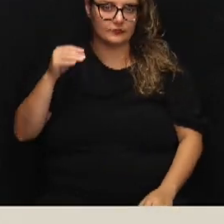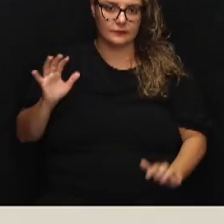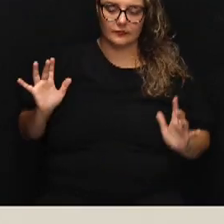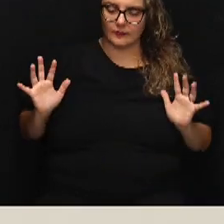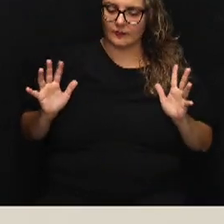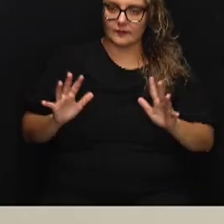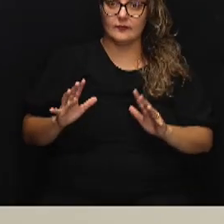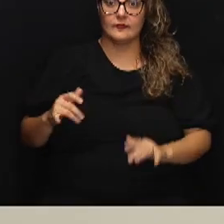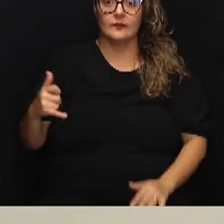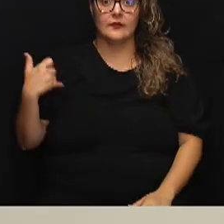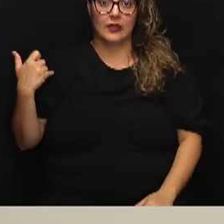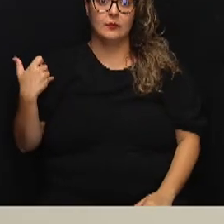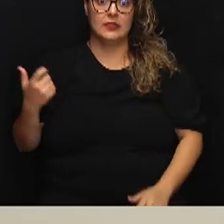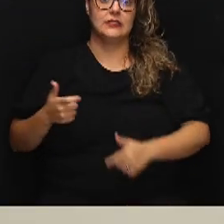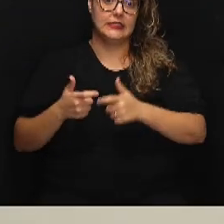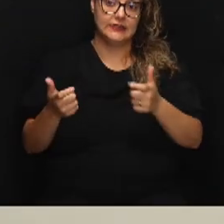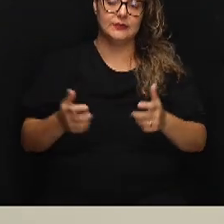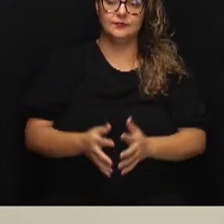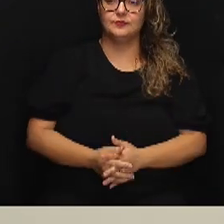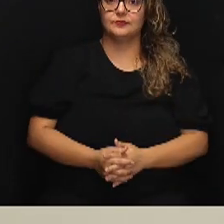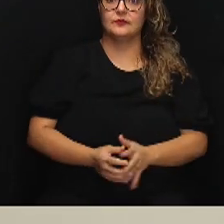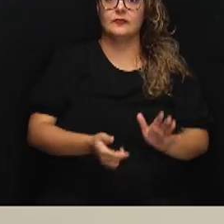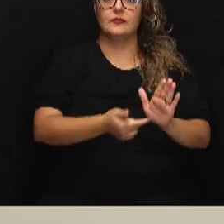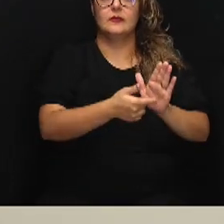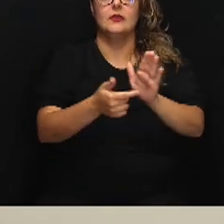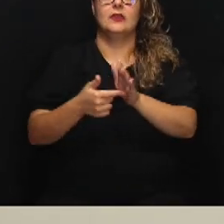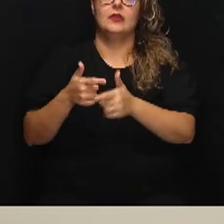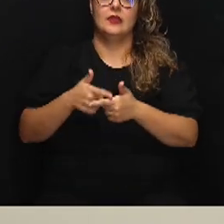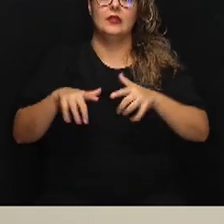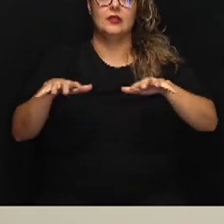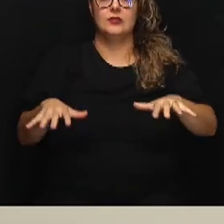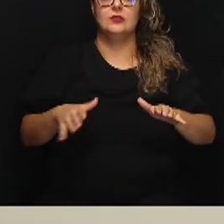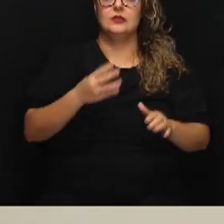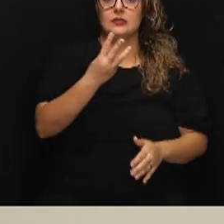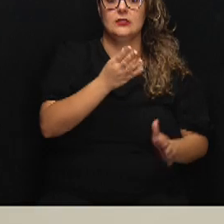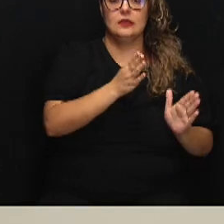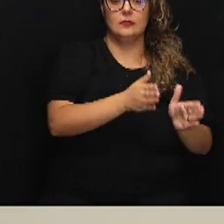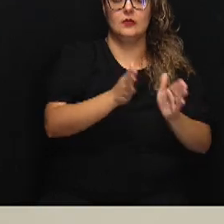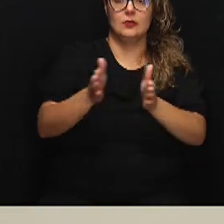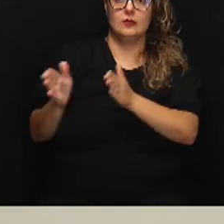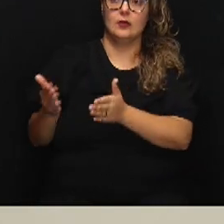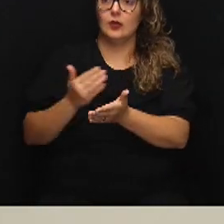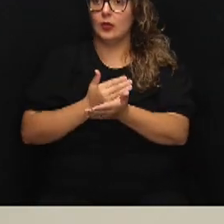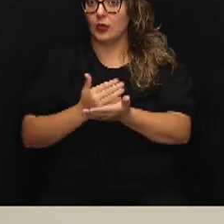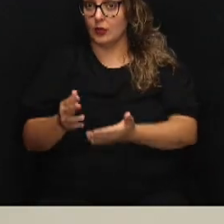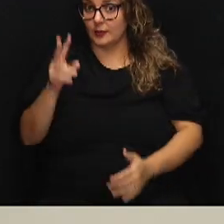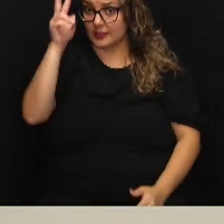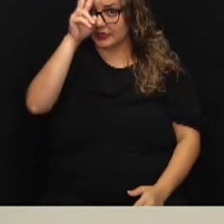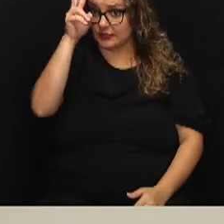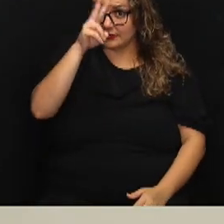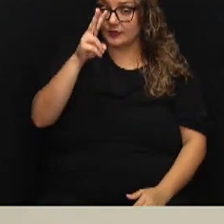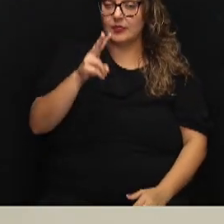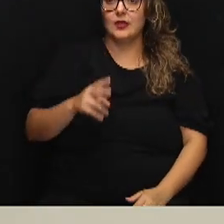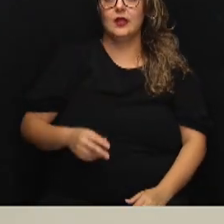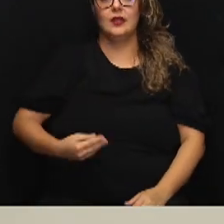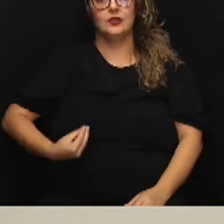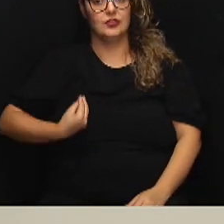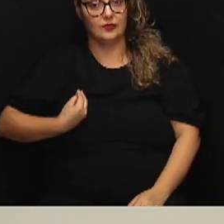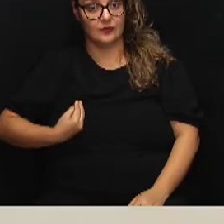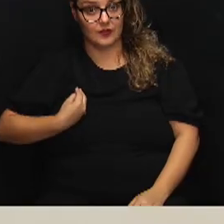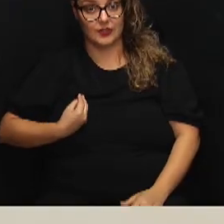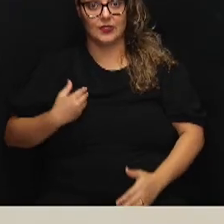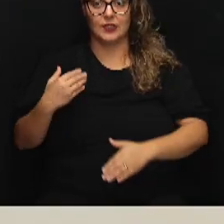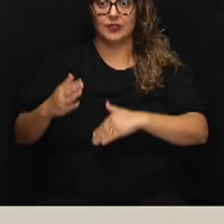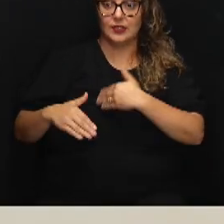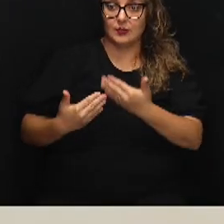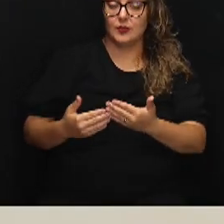uma faixa grande de... A exposição é dividida em 3 etapas, começando pela história, a biografia, seguida por